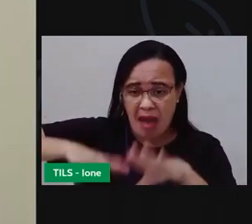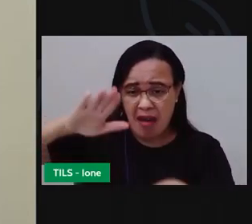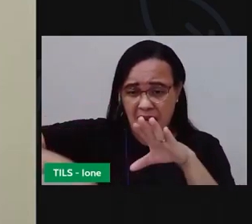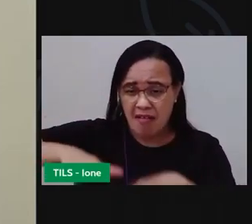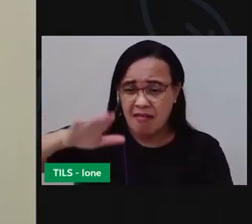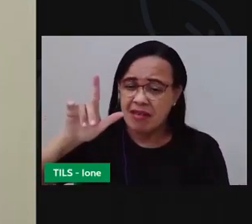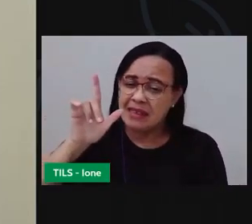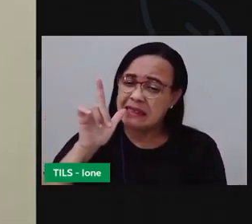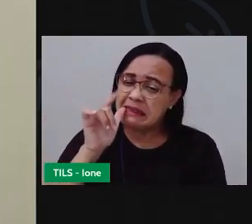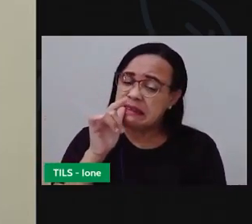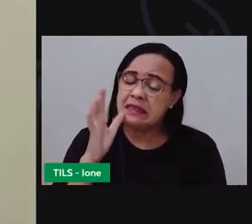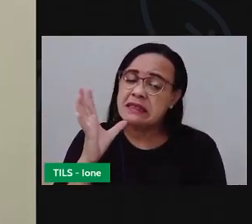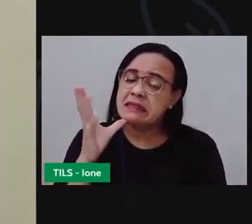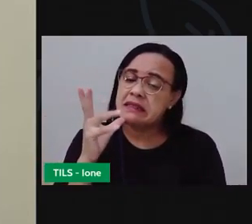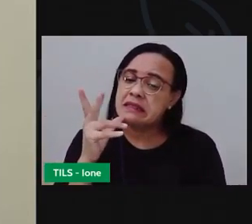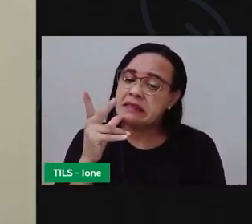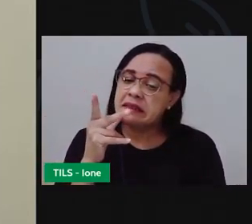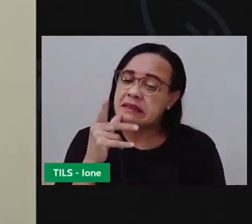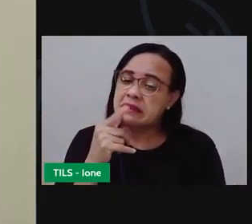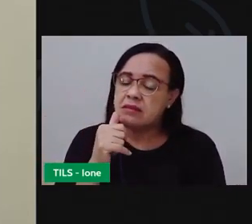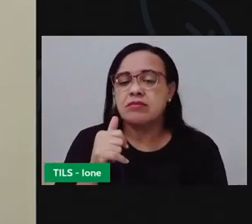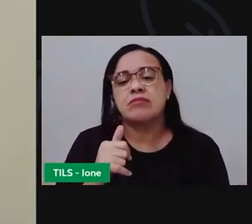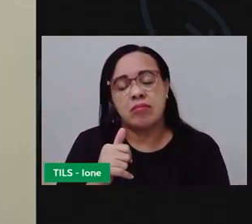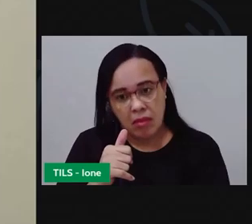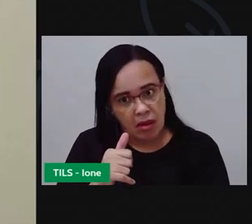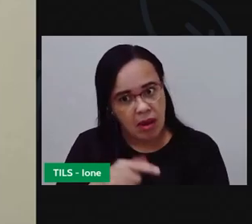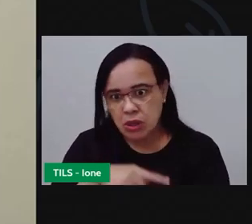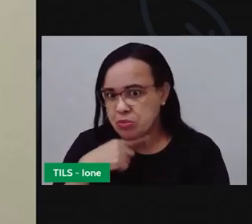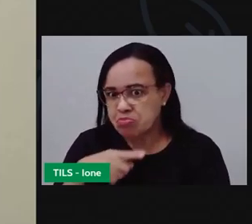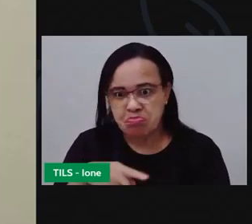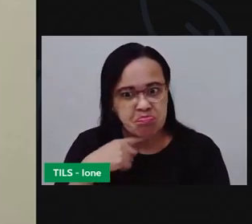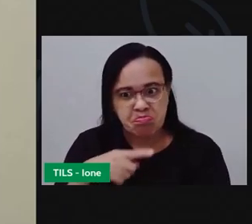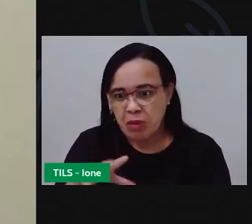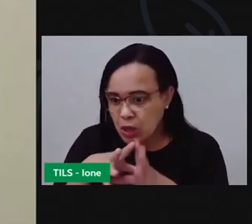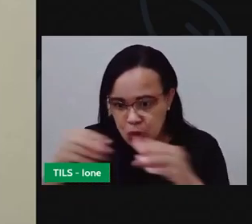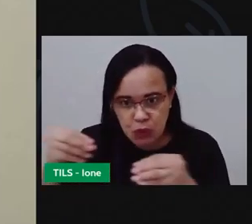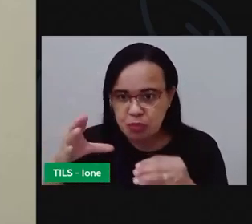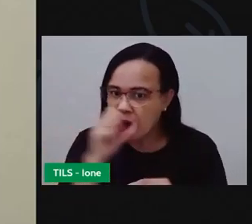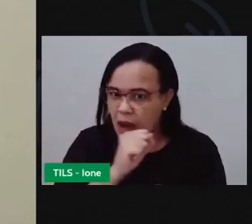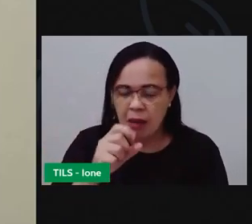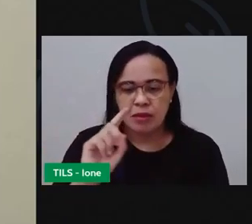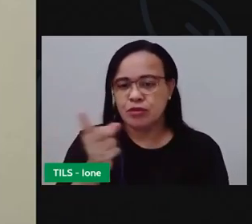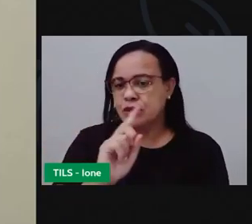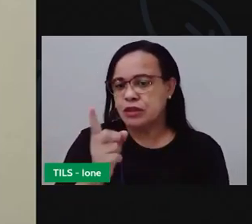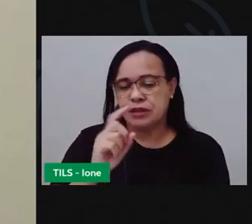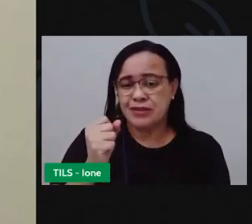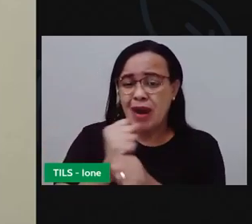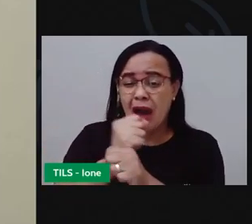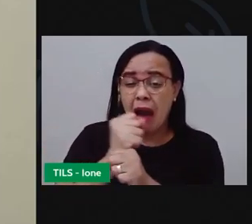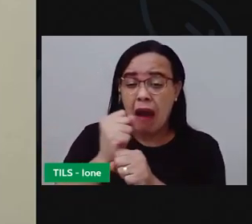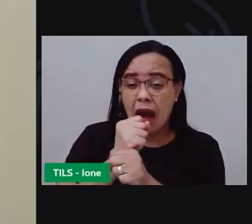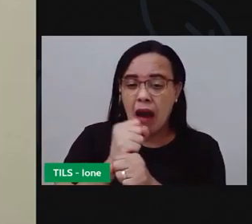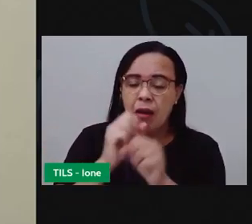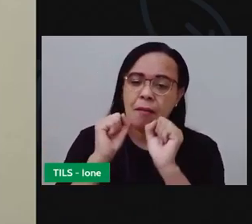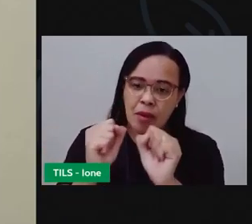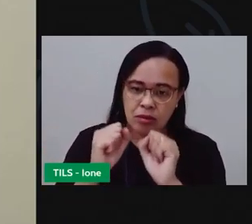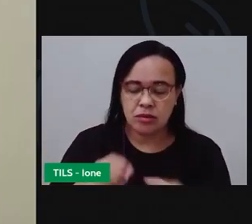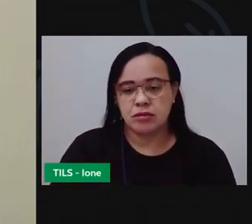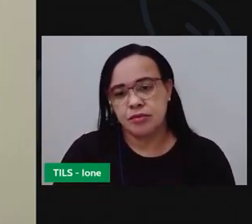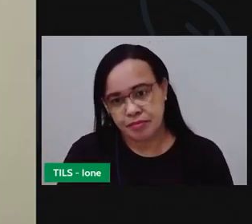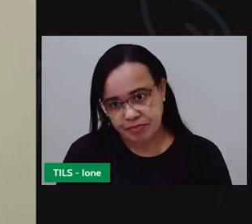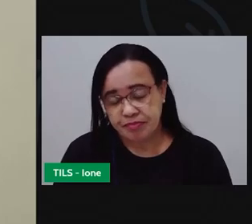quebrada completamente, seja desfeita completamente. Eu trouxe aqui para mostrar para vocês alguns